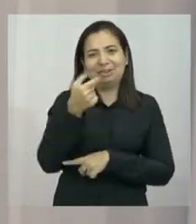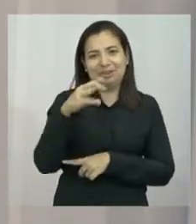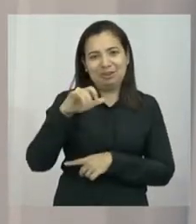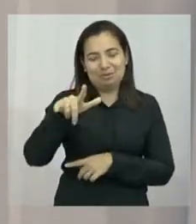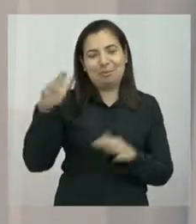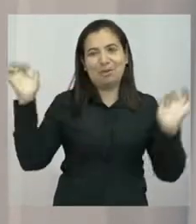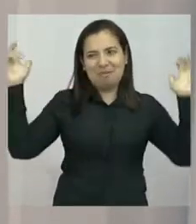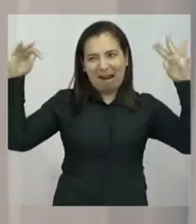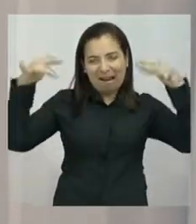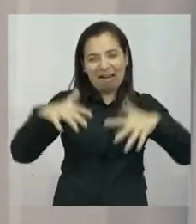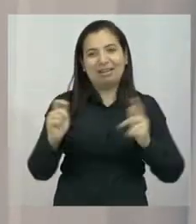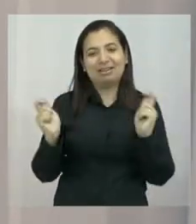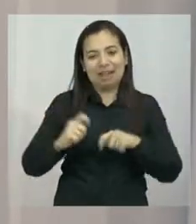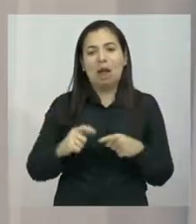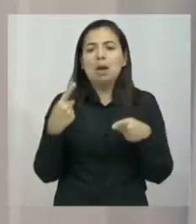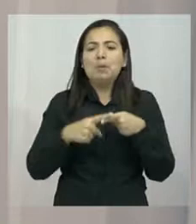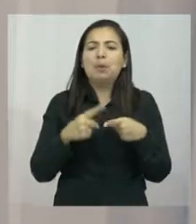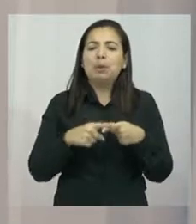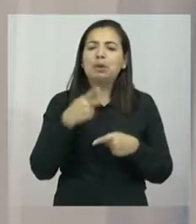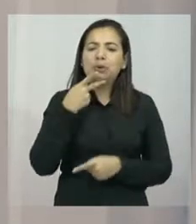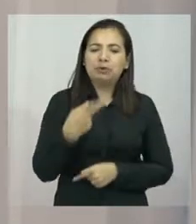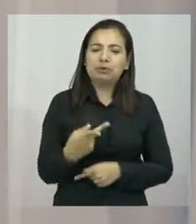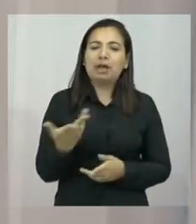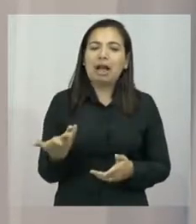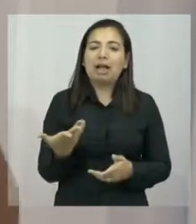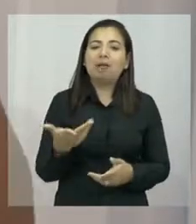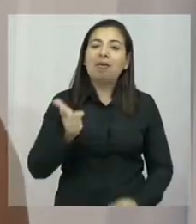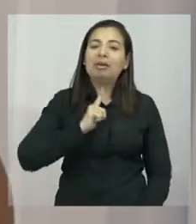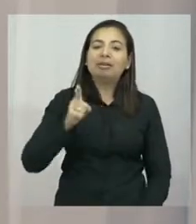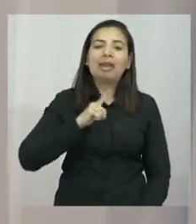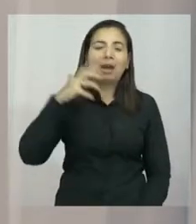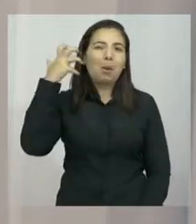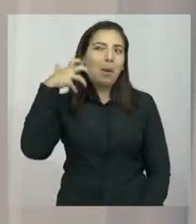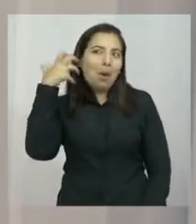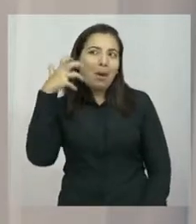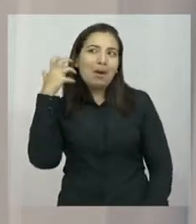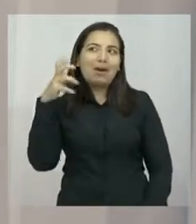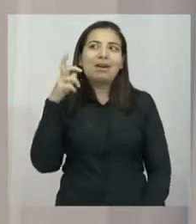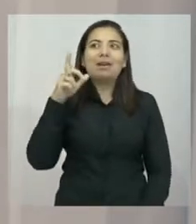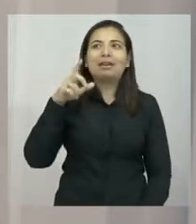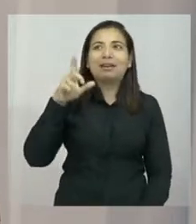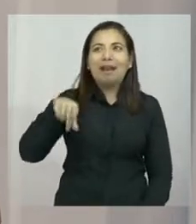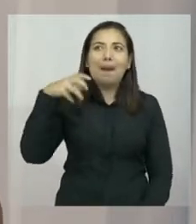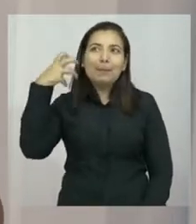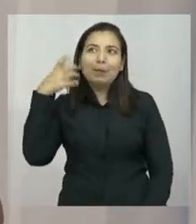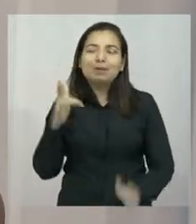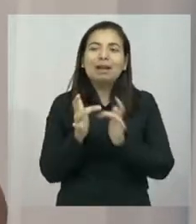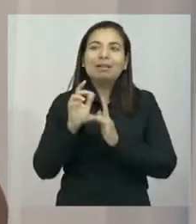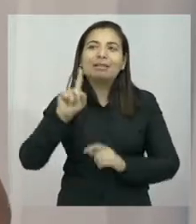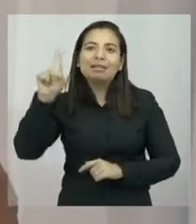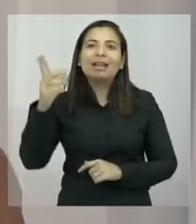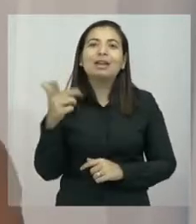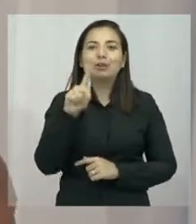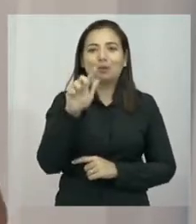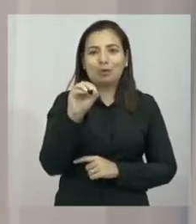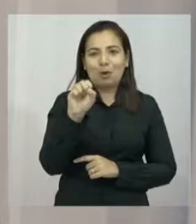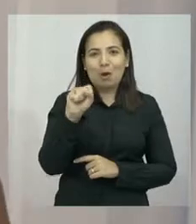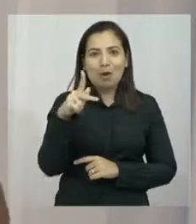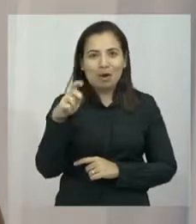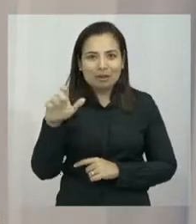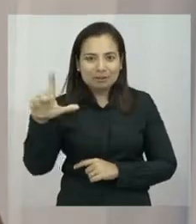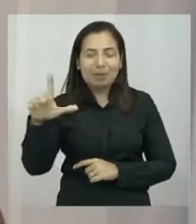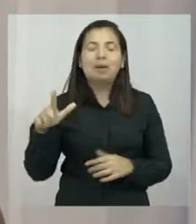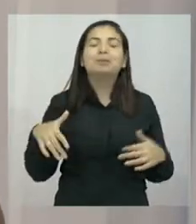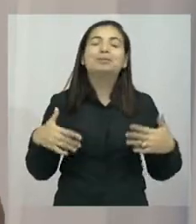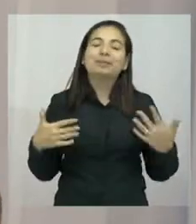assim, traz, mas vai trazer um artista gospel, né? Aí nós vemos agora, contamos com as